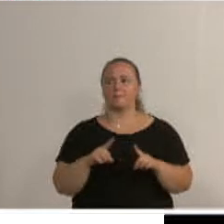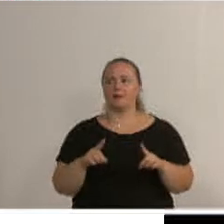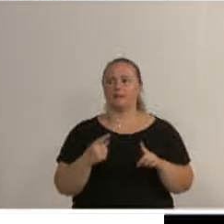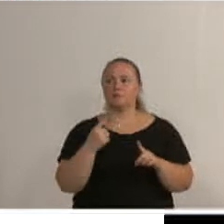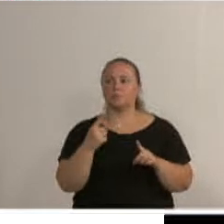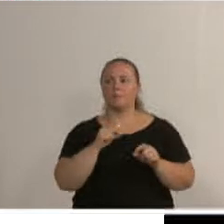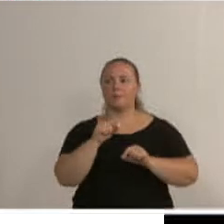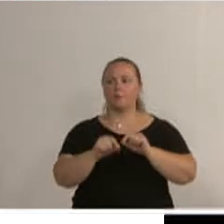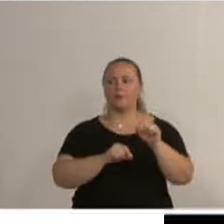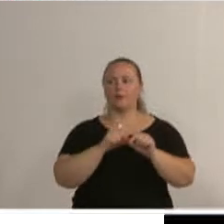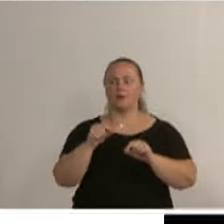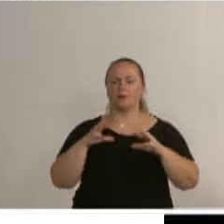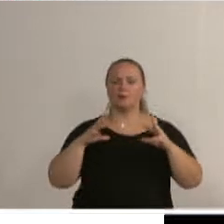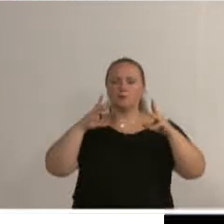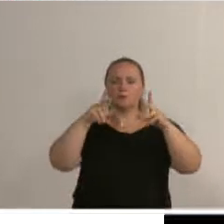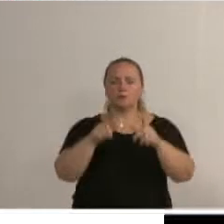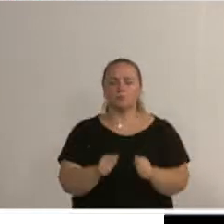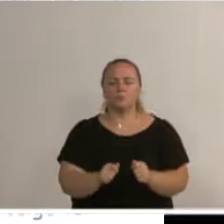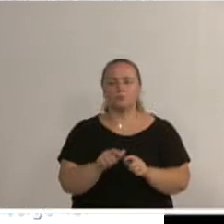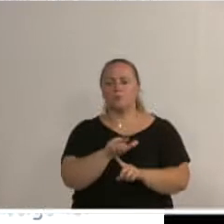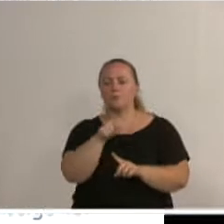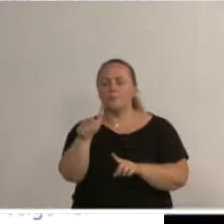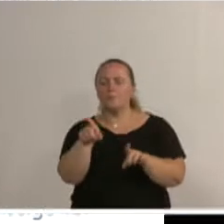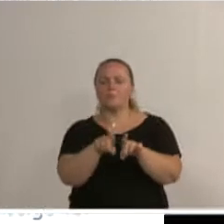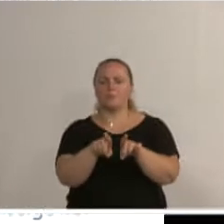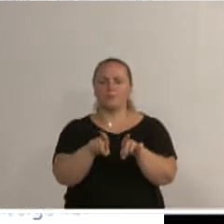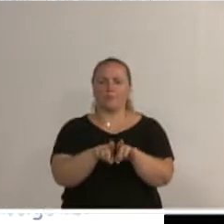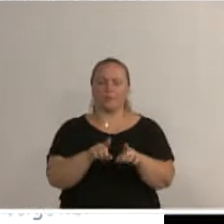todo mundo, no outro também atende todo mundo.